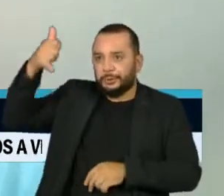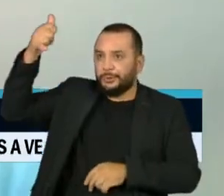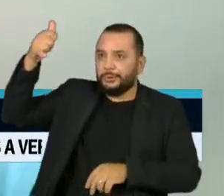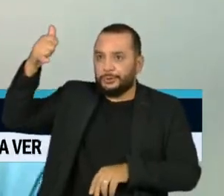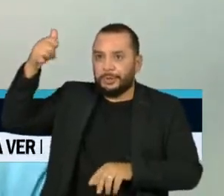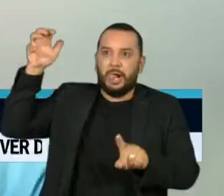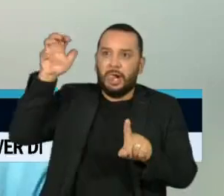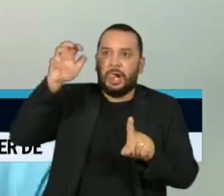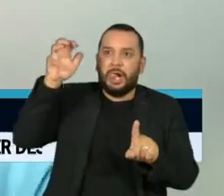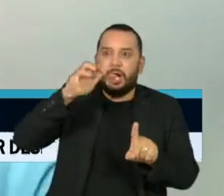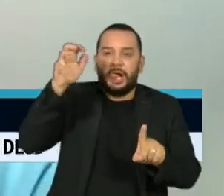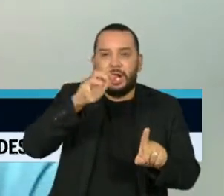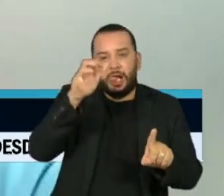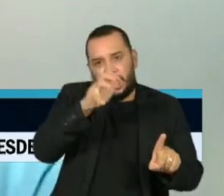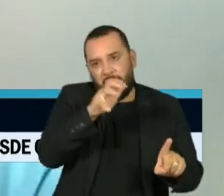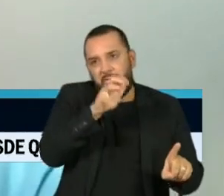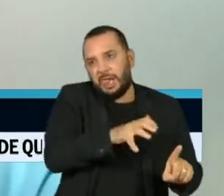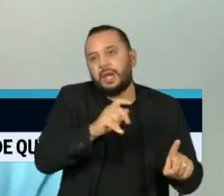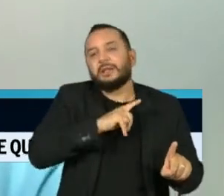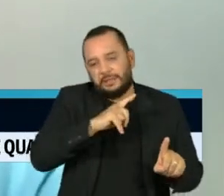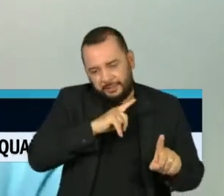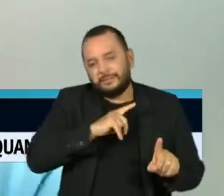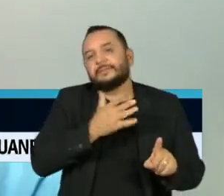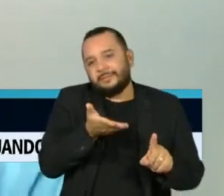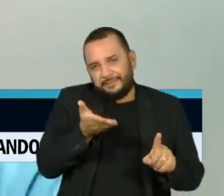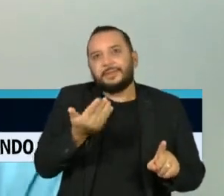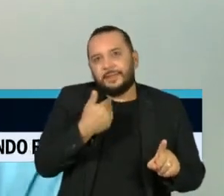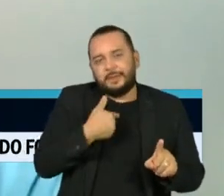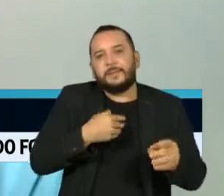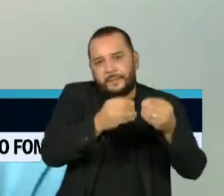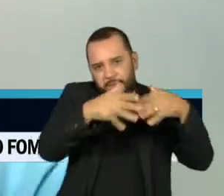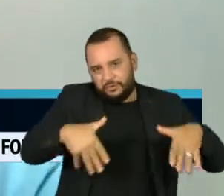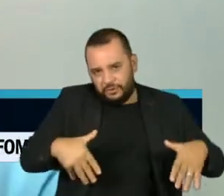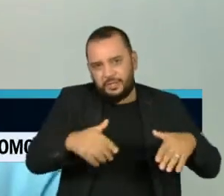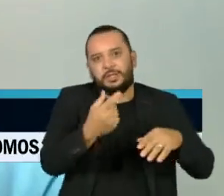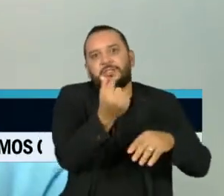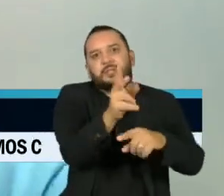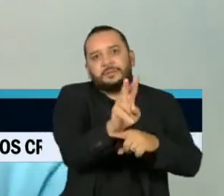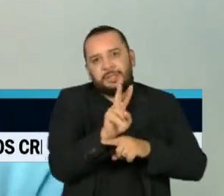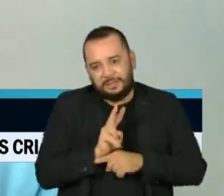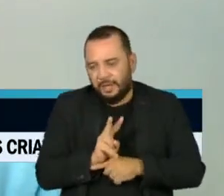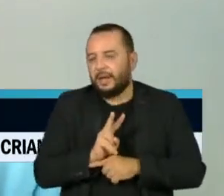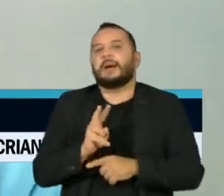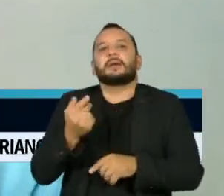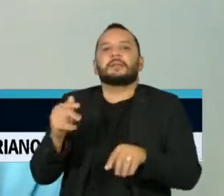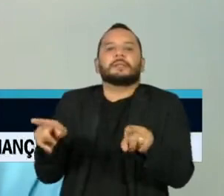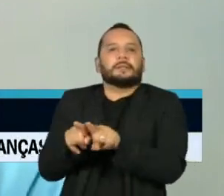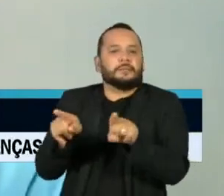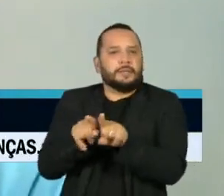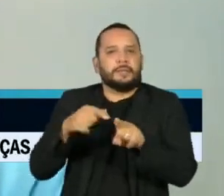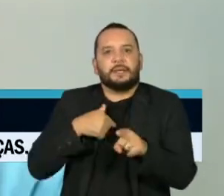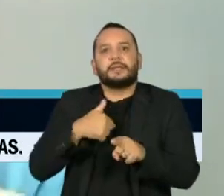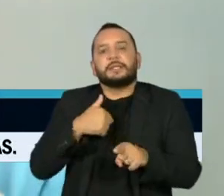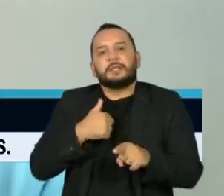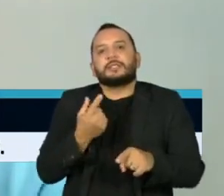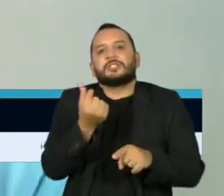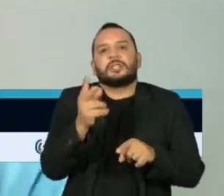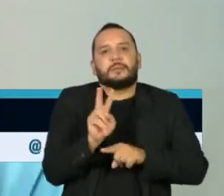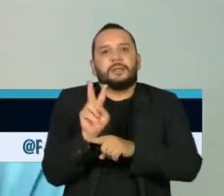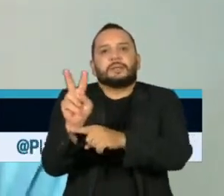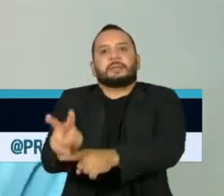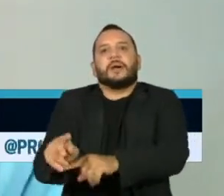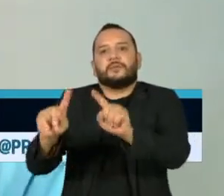esse comportamento da taxa de juros, que impacta o custo dos empréstimos, o custo do crédito para trabalhadores,